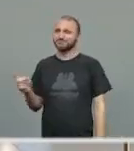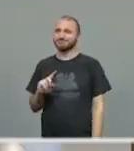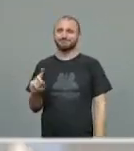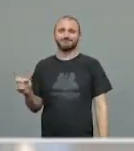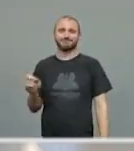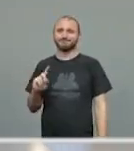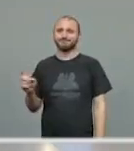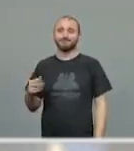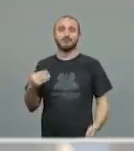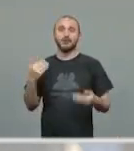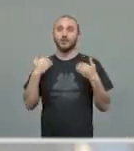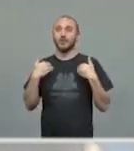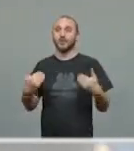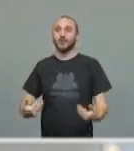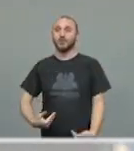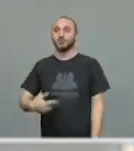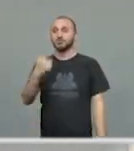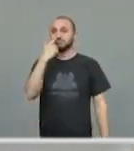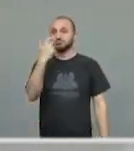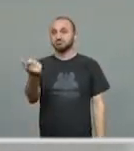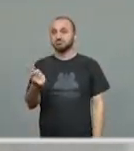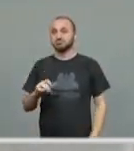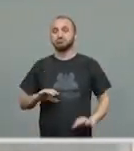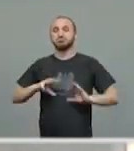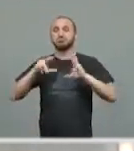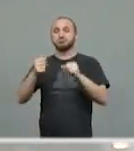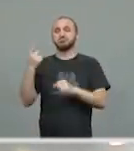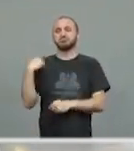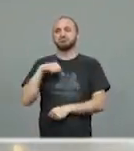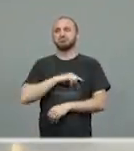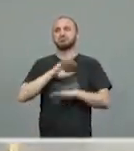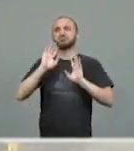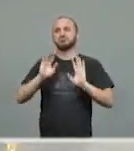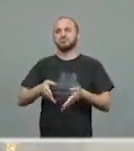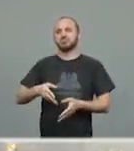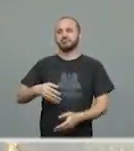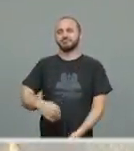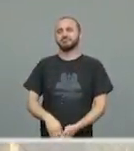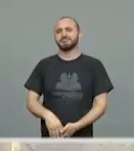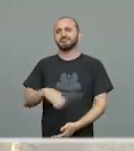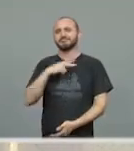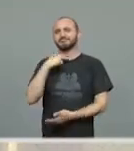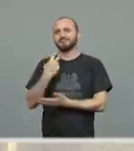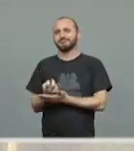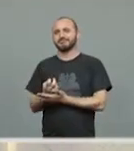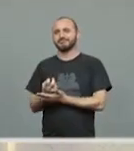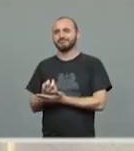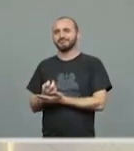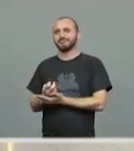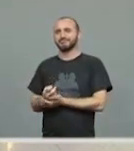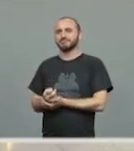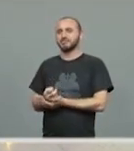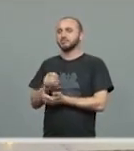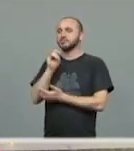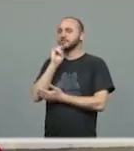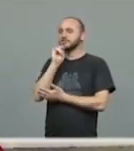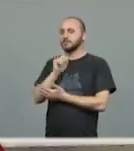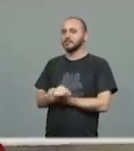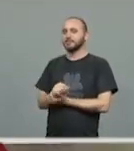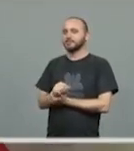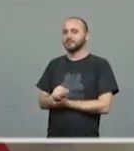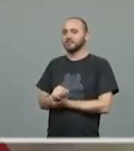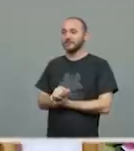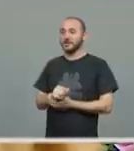de filhos de Deus, todos o somos pelo batismo. O Papa é igual um batizado leigo, não há